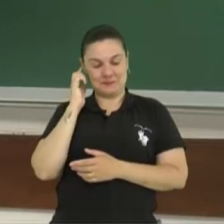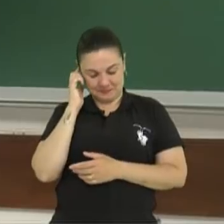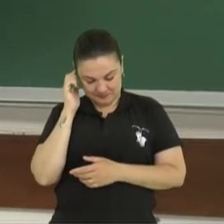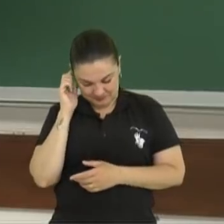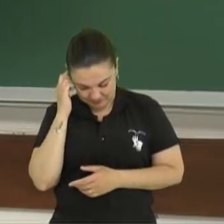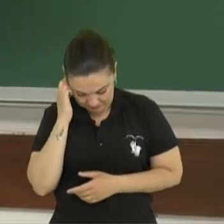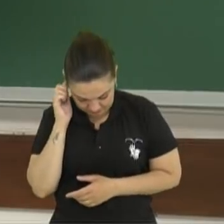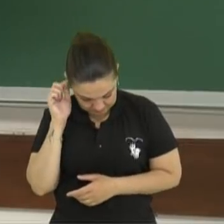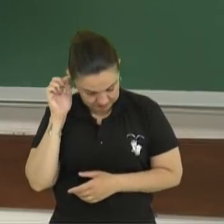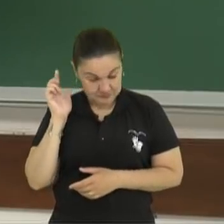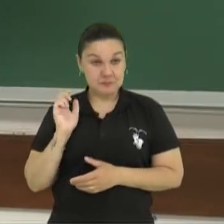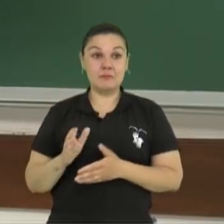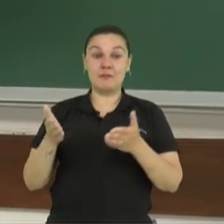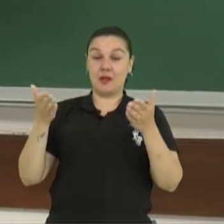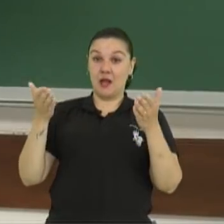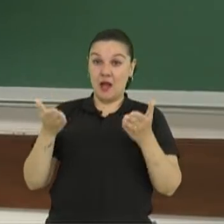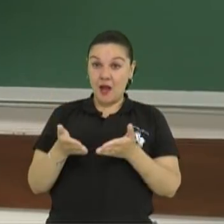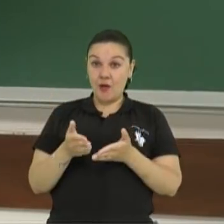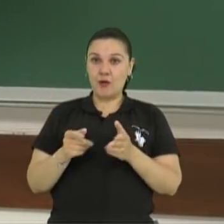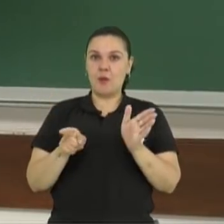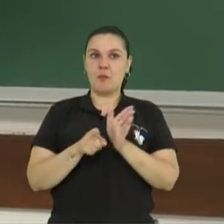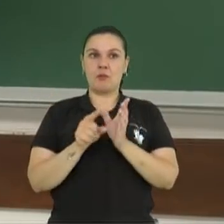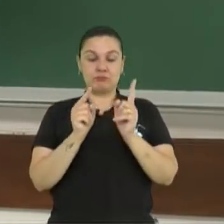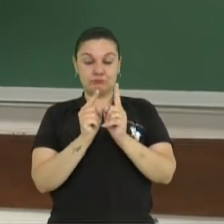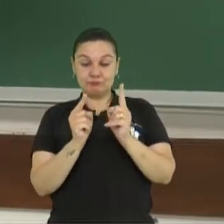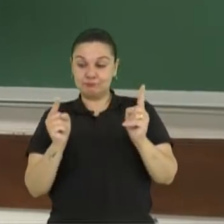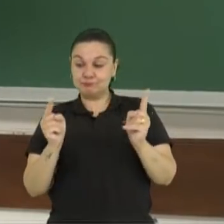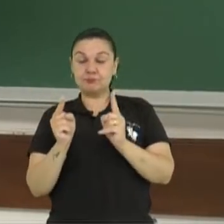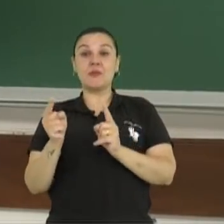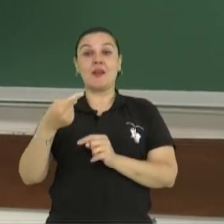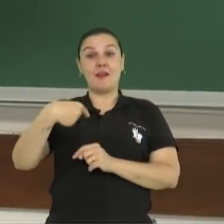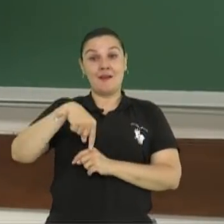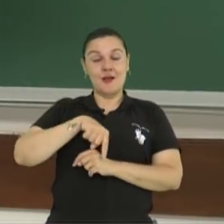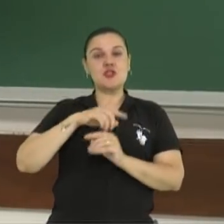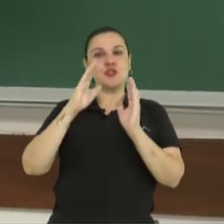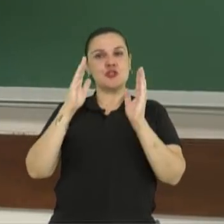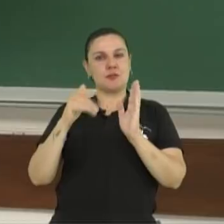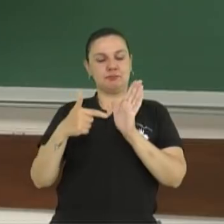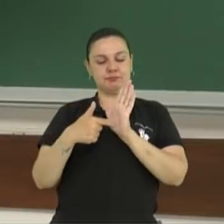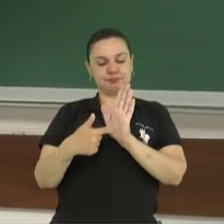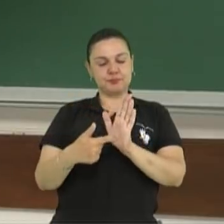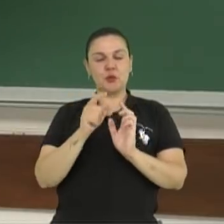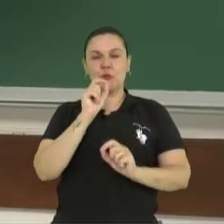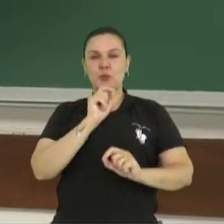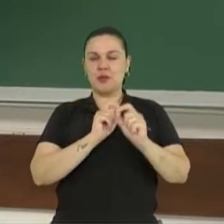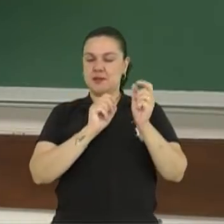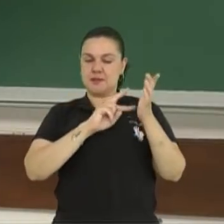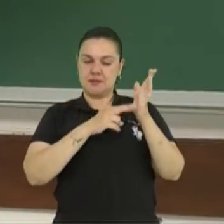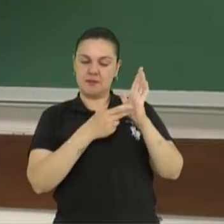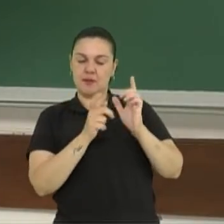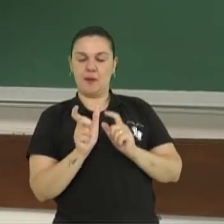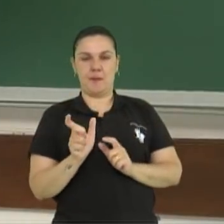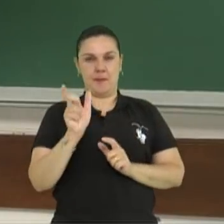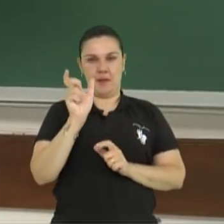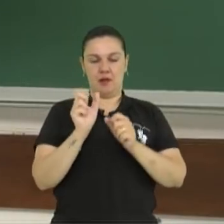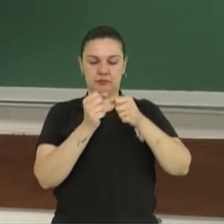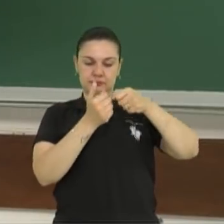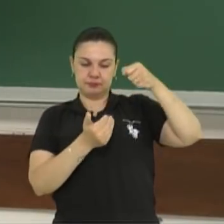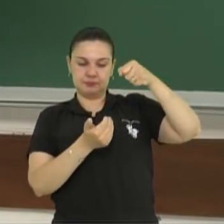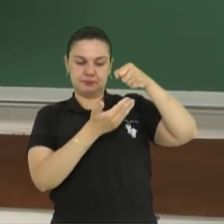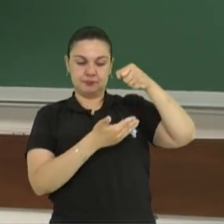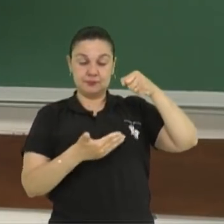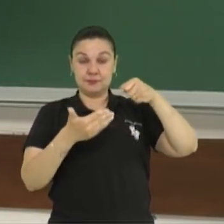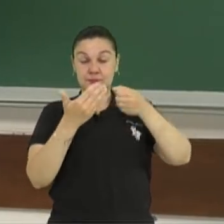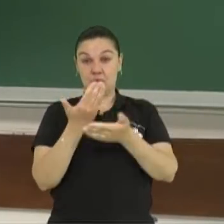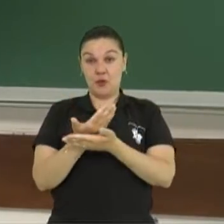parabéns. E agora a gente vai falar de escala. Então, nós já definimos ali o que é cartografia e agora a gente